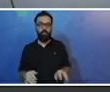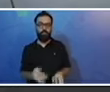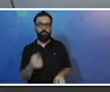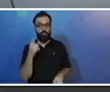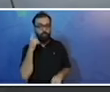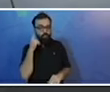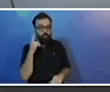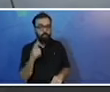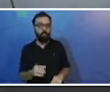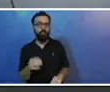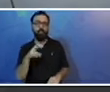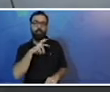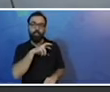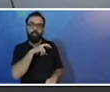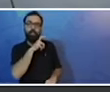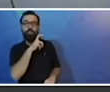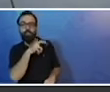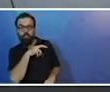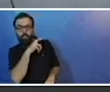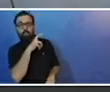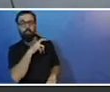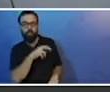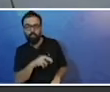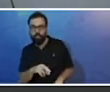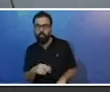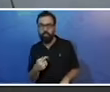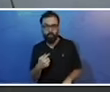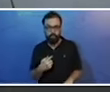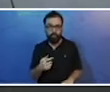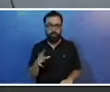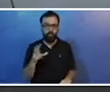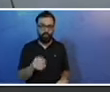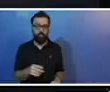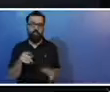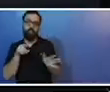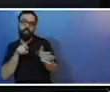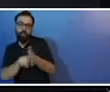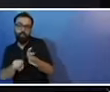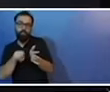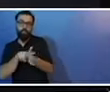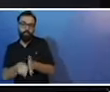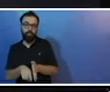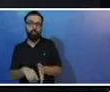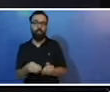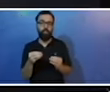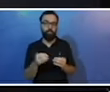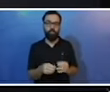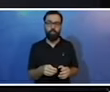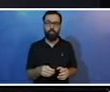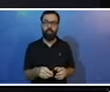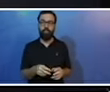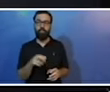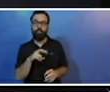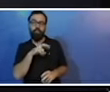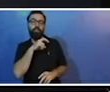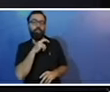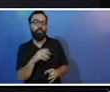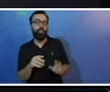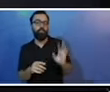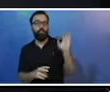ó cobra cobra eu vou te perguntar como é que as cobras sobem